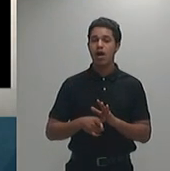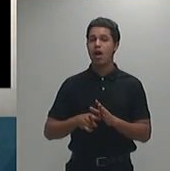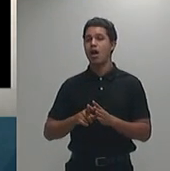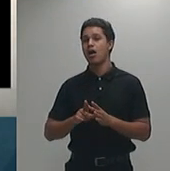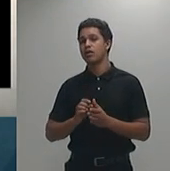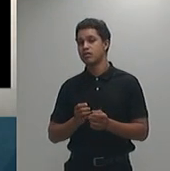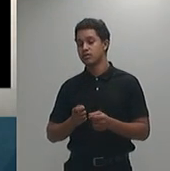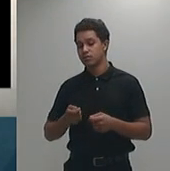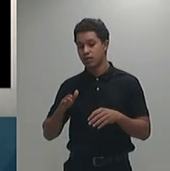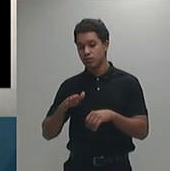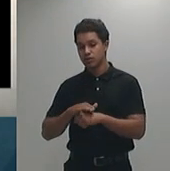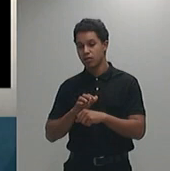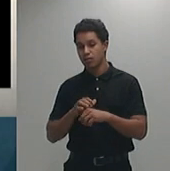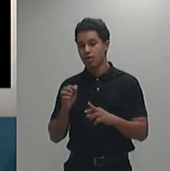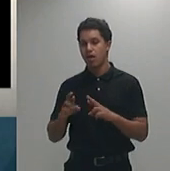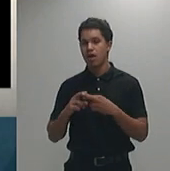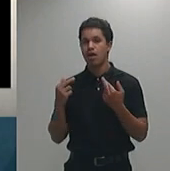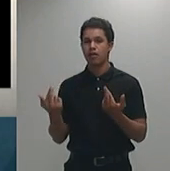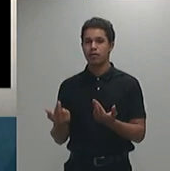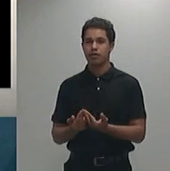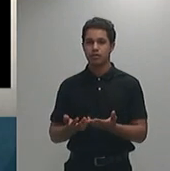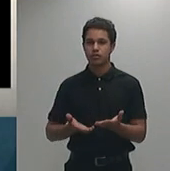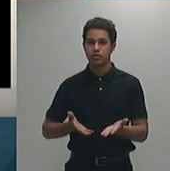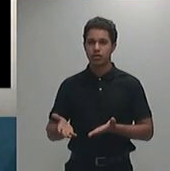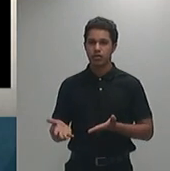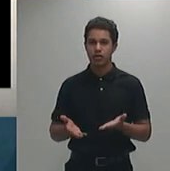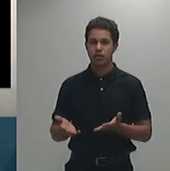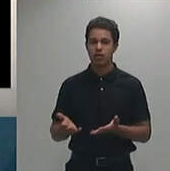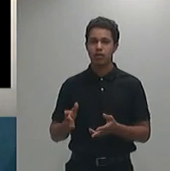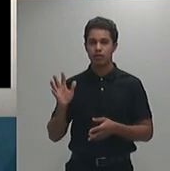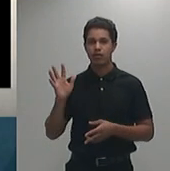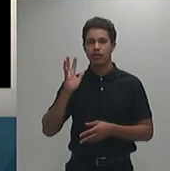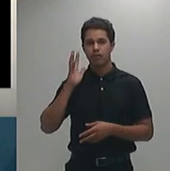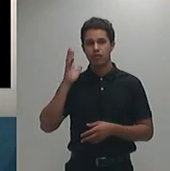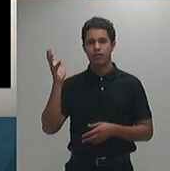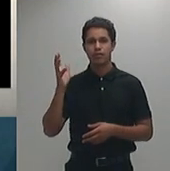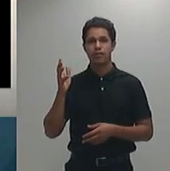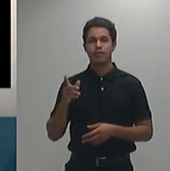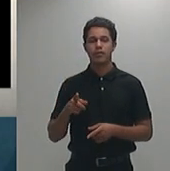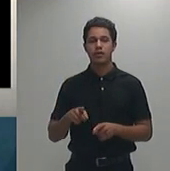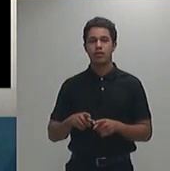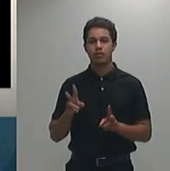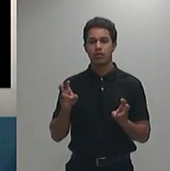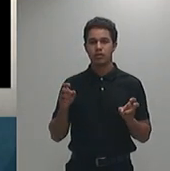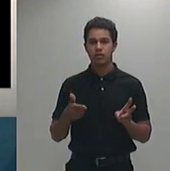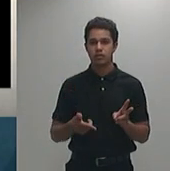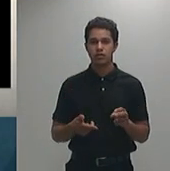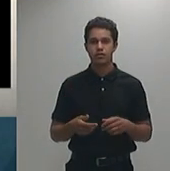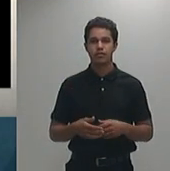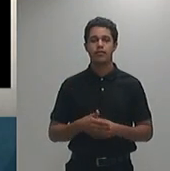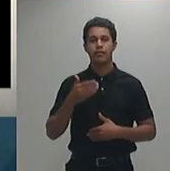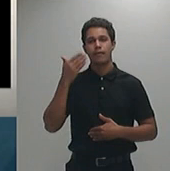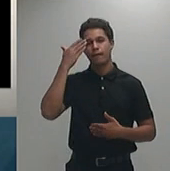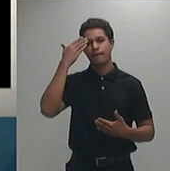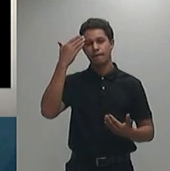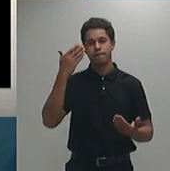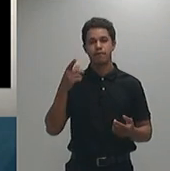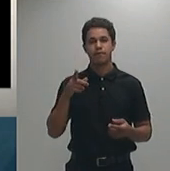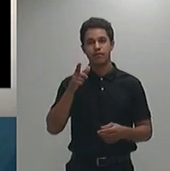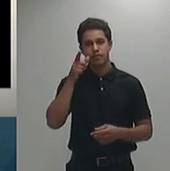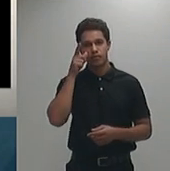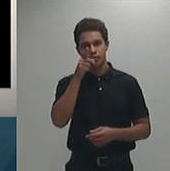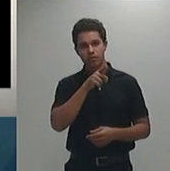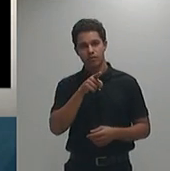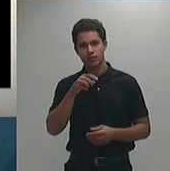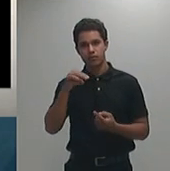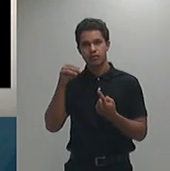da Assembleia que tratar que foi determinada para tratar do assunto agradeço muito a atenção dos Senhores